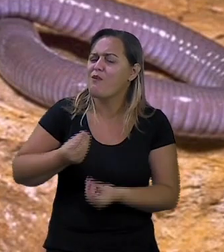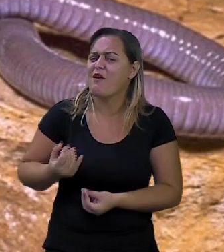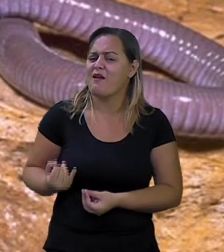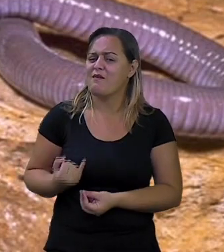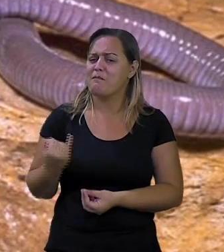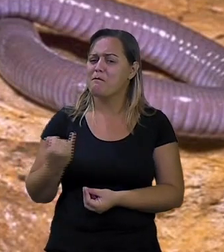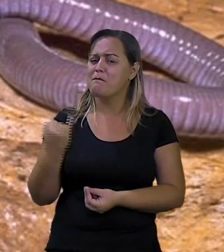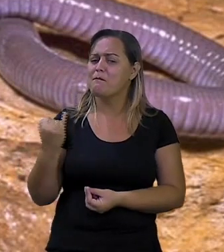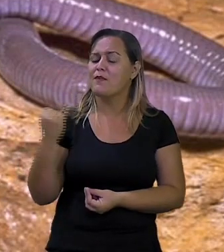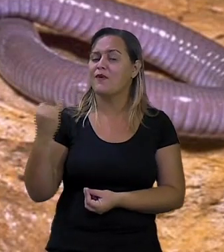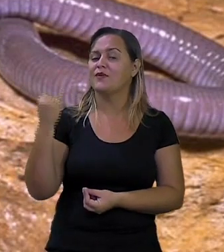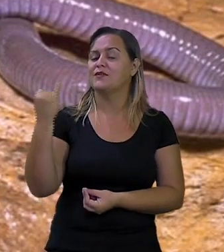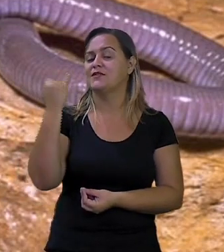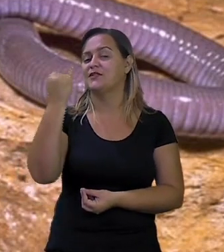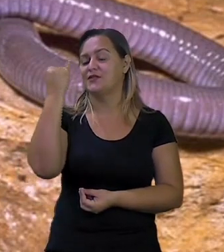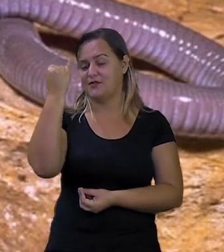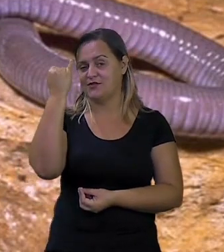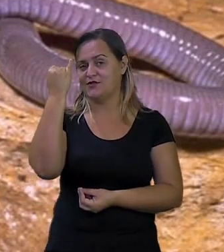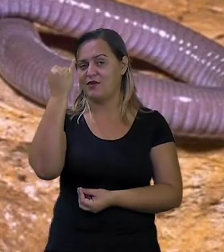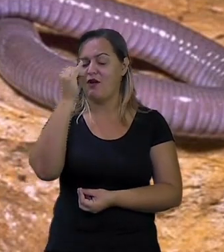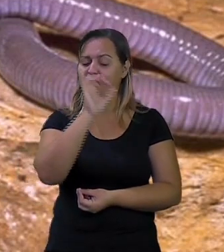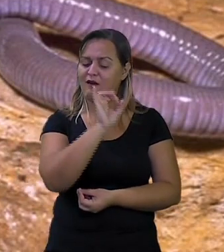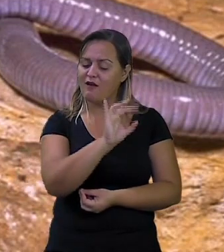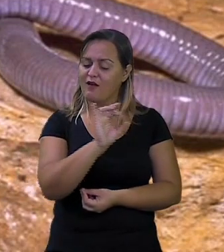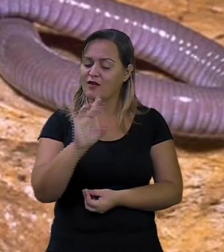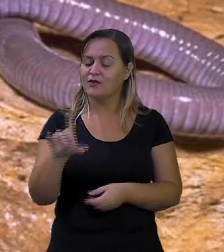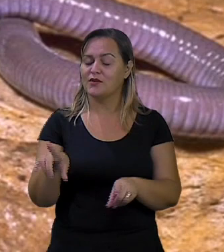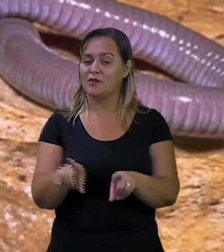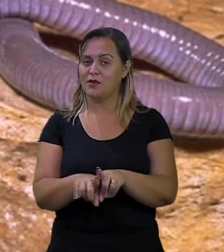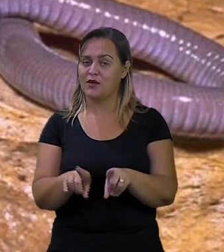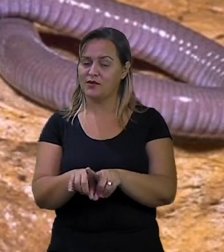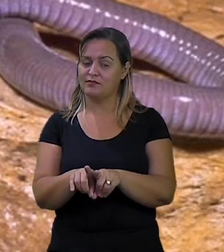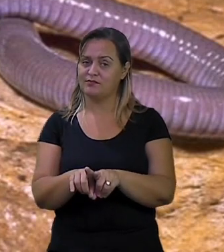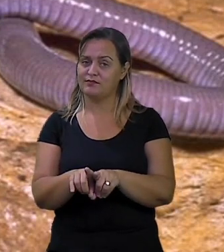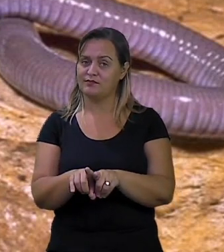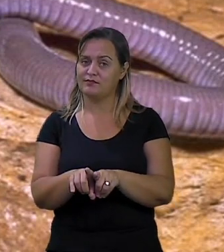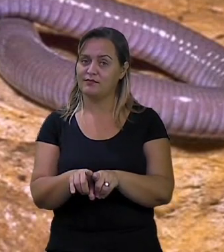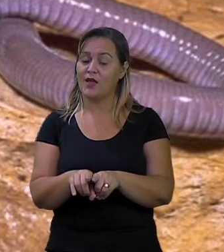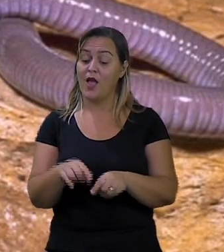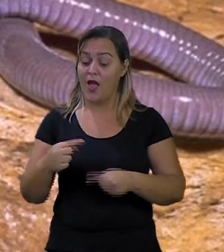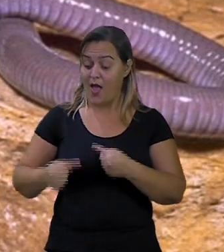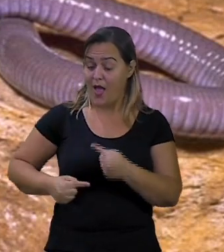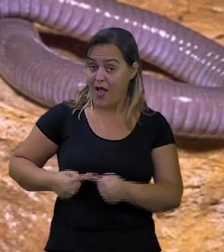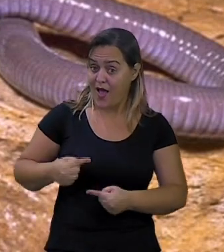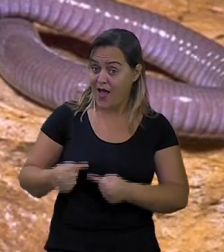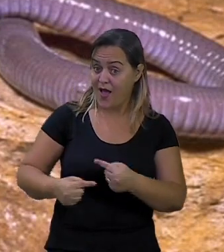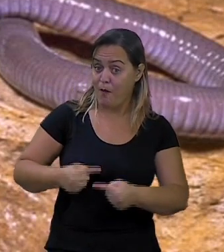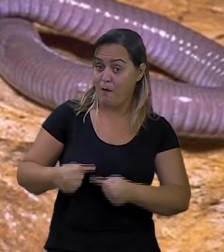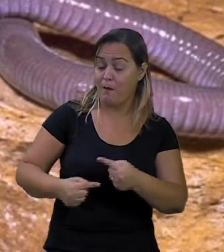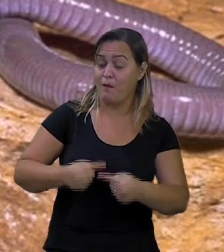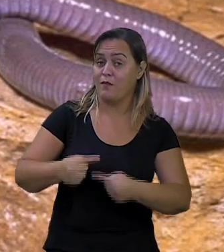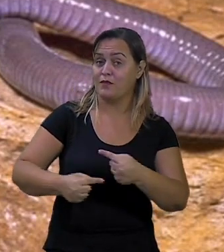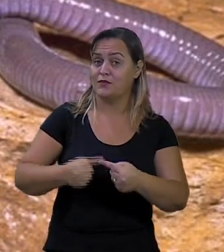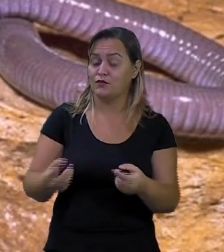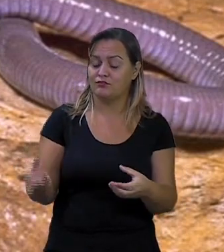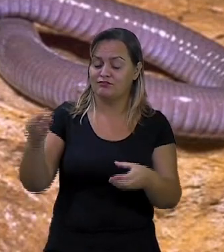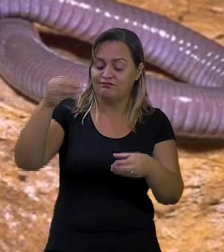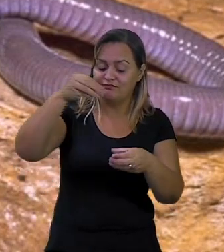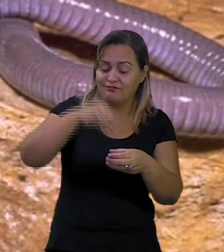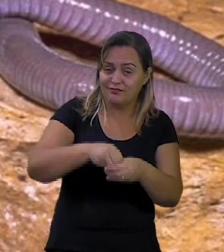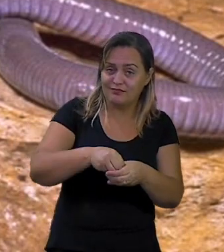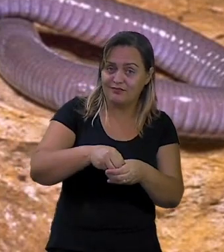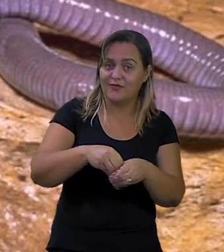da reprodução se e interna e externa E olha como